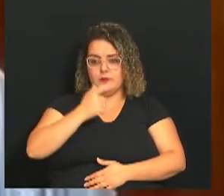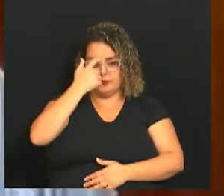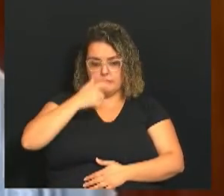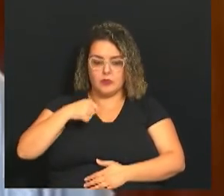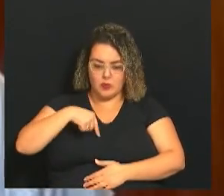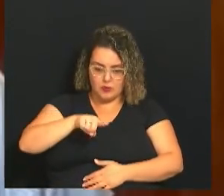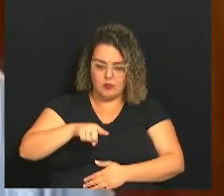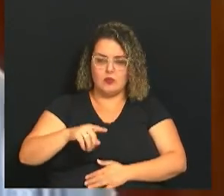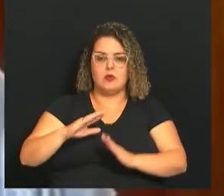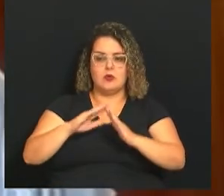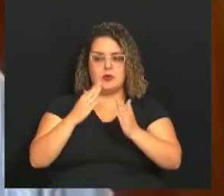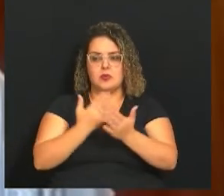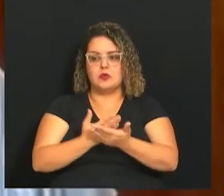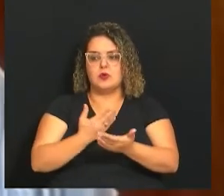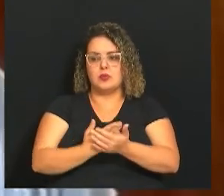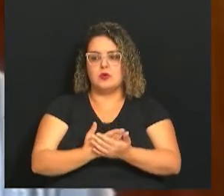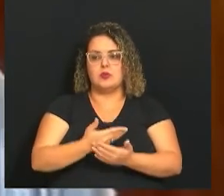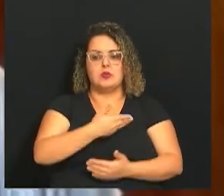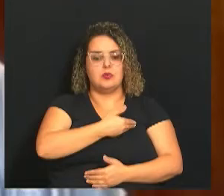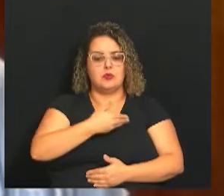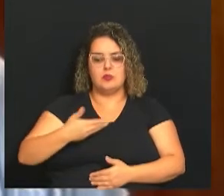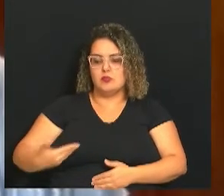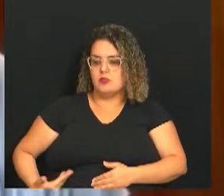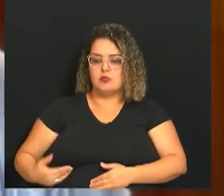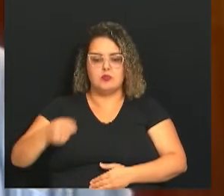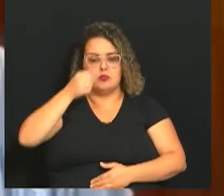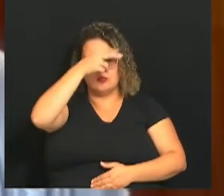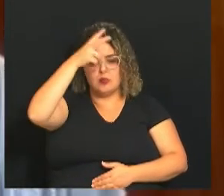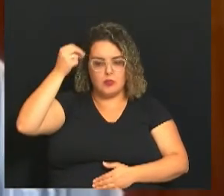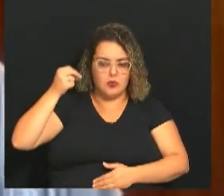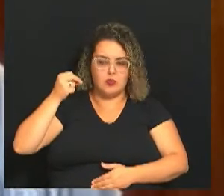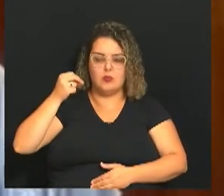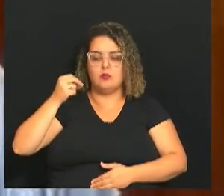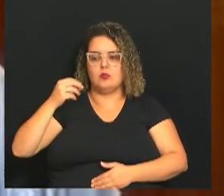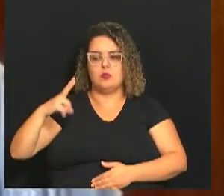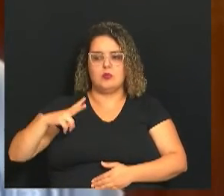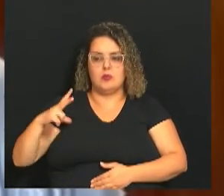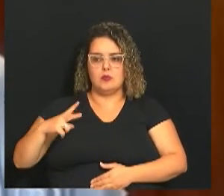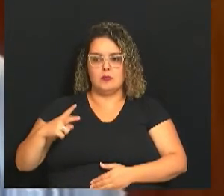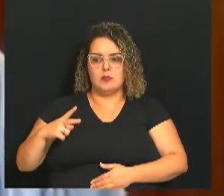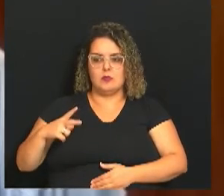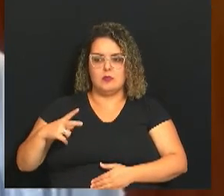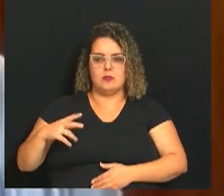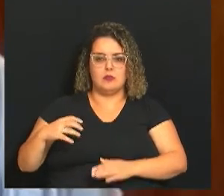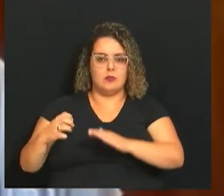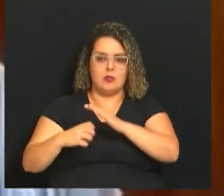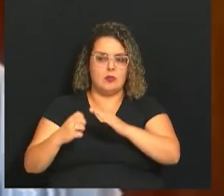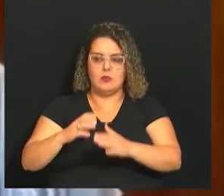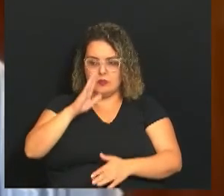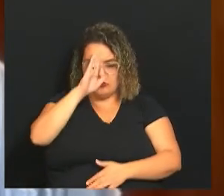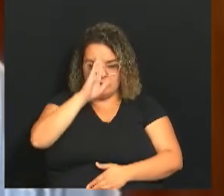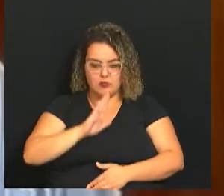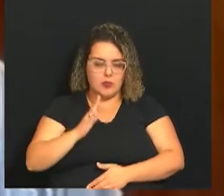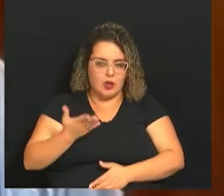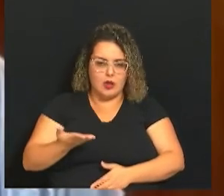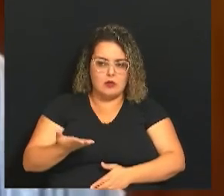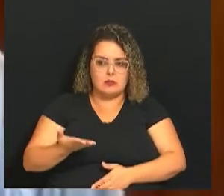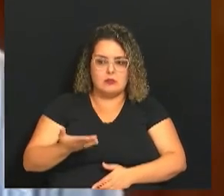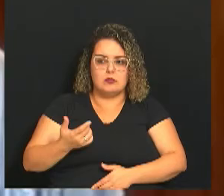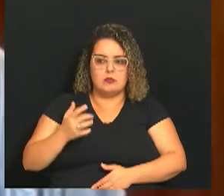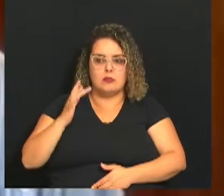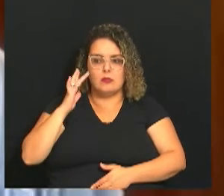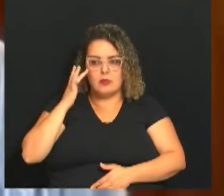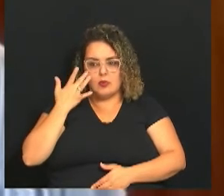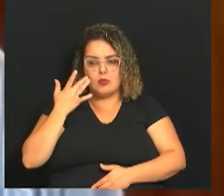escolas públicas, escolas particulares, empresas, eu vou de forma gratuita, porque eu considero assim um trabalho que